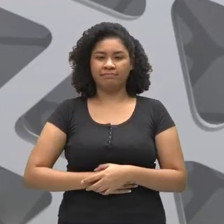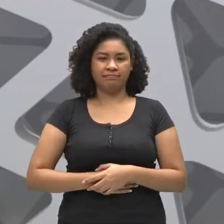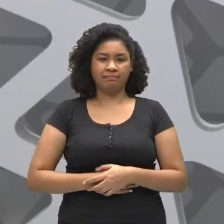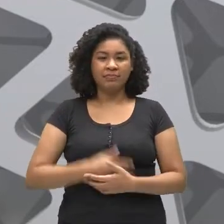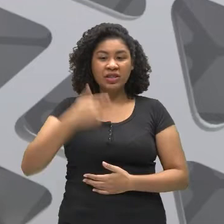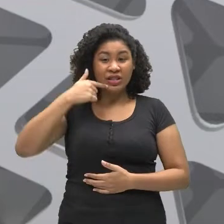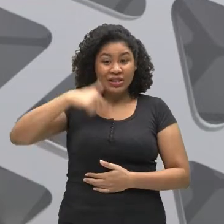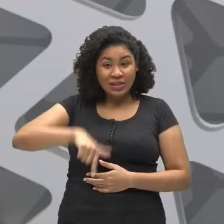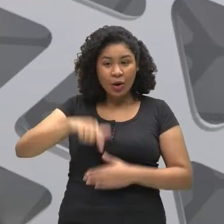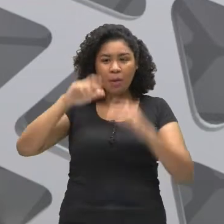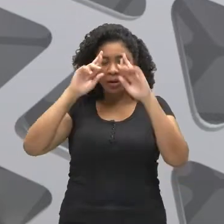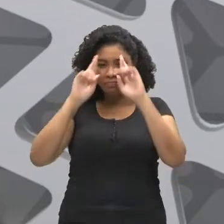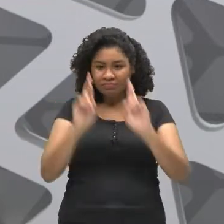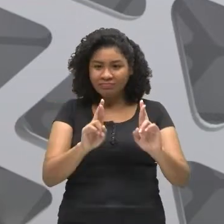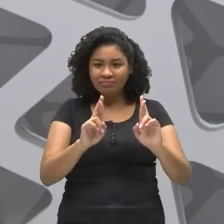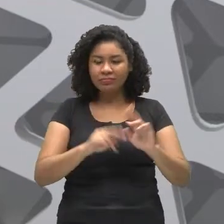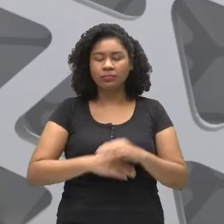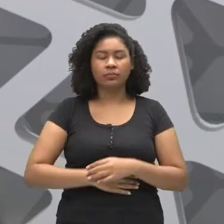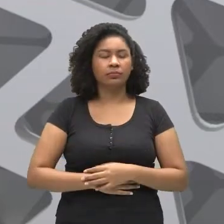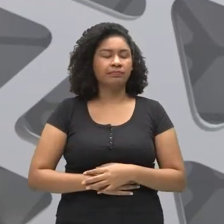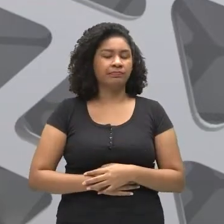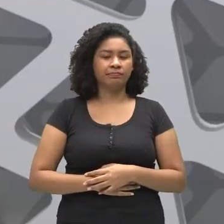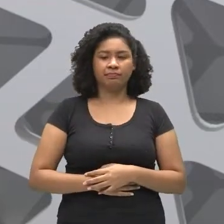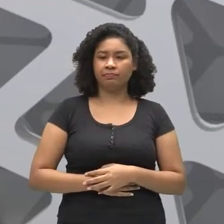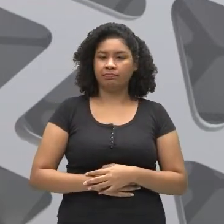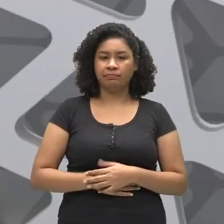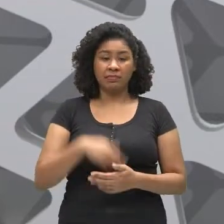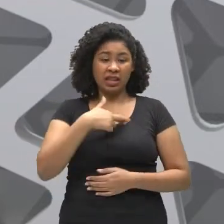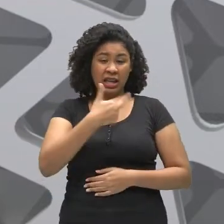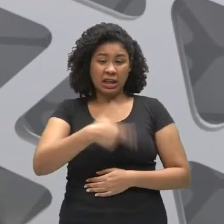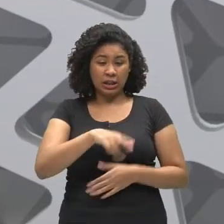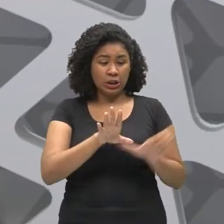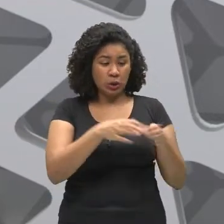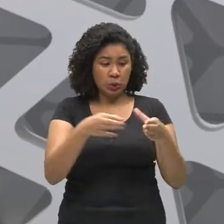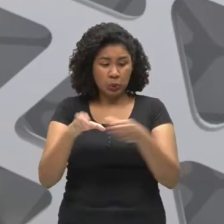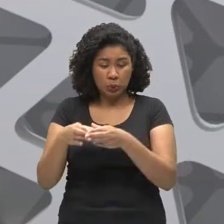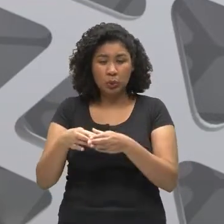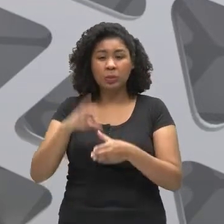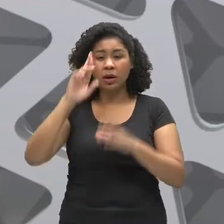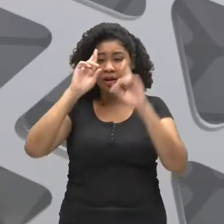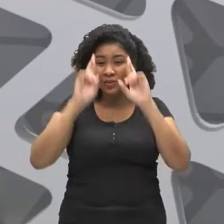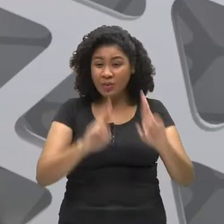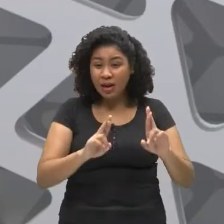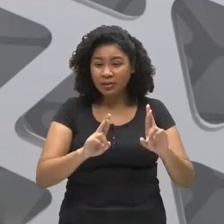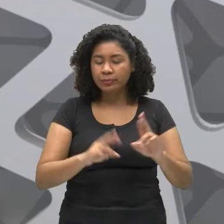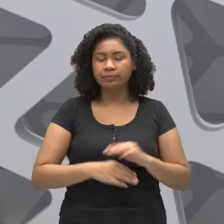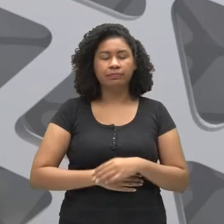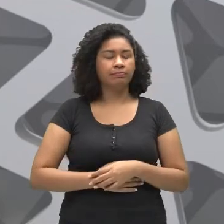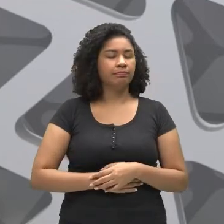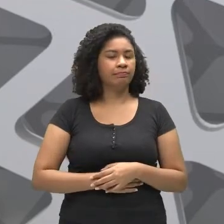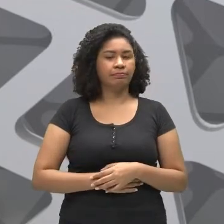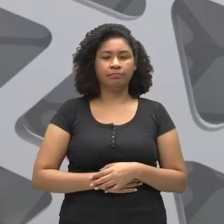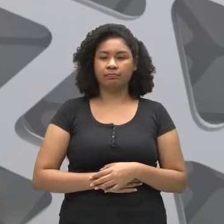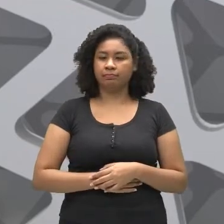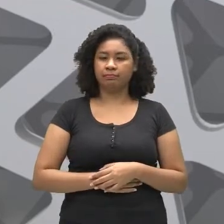Não. Respeitava-se a religião desses grupos? Não. Então, na visão dos europeus, baseada